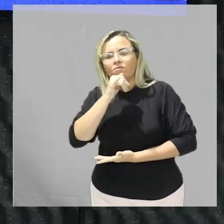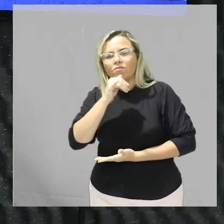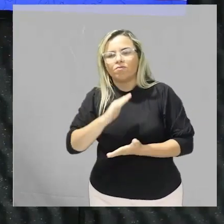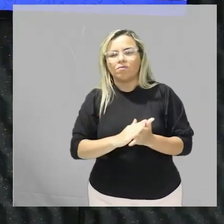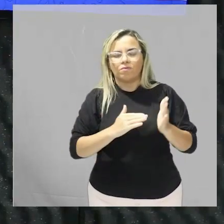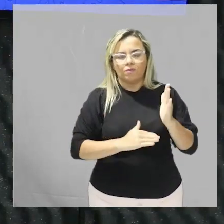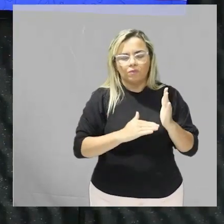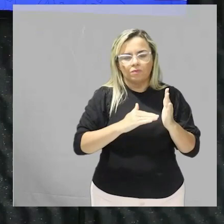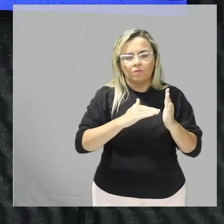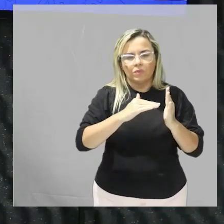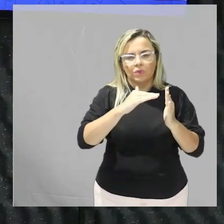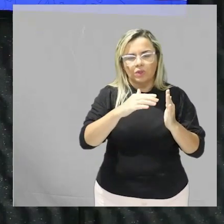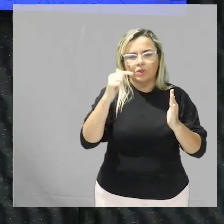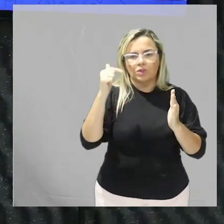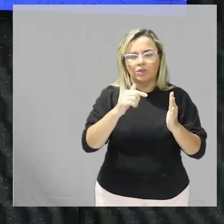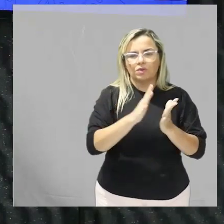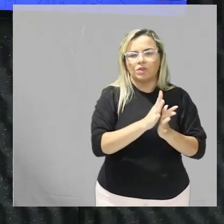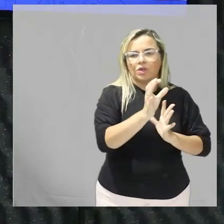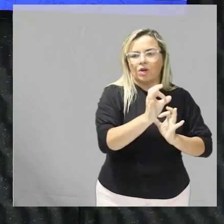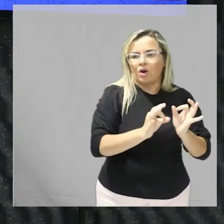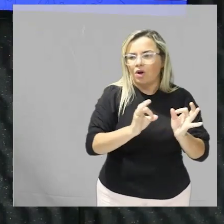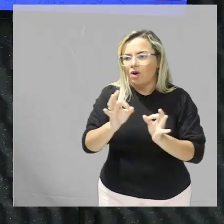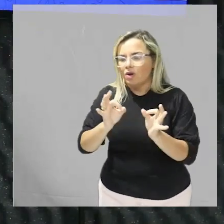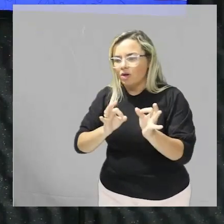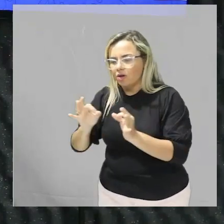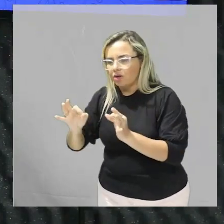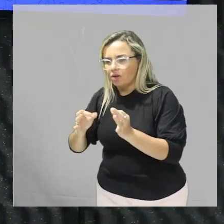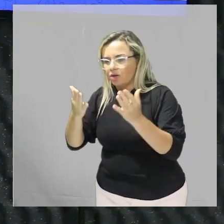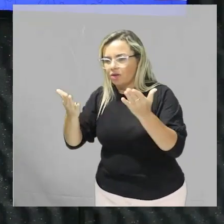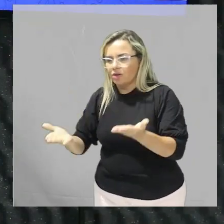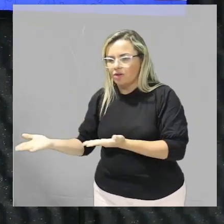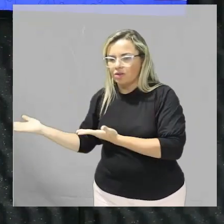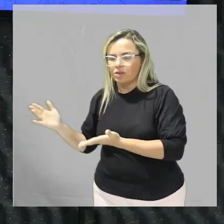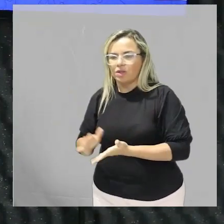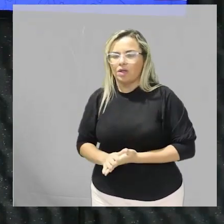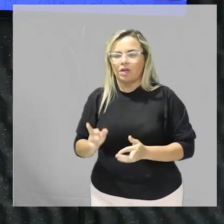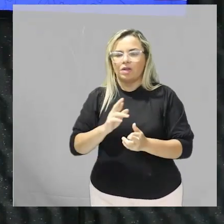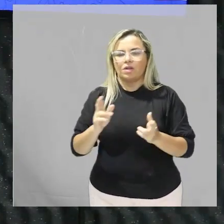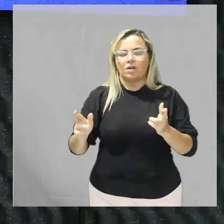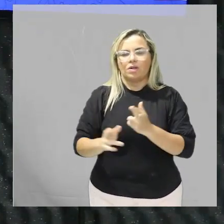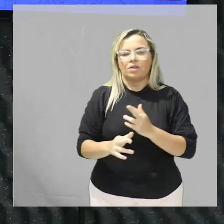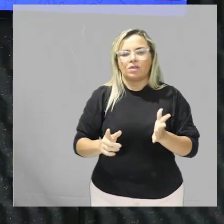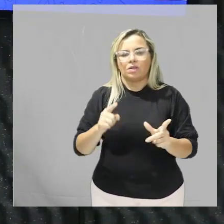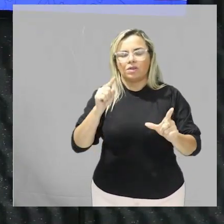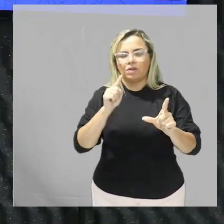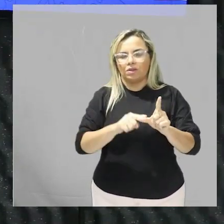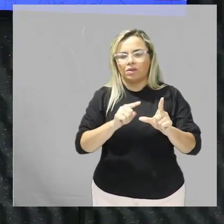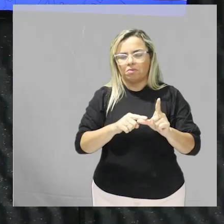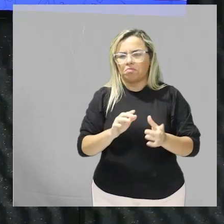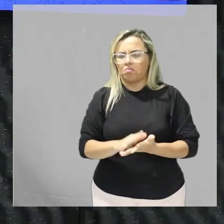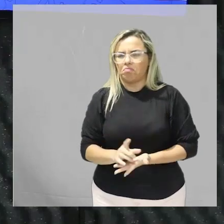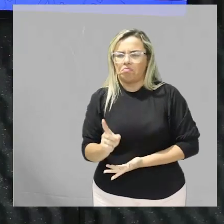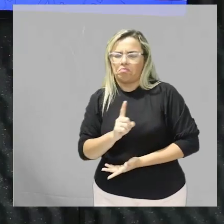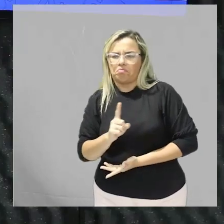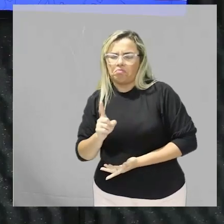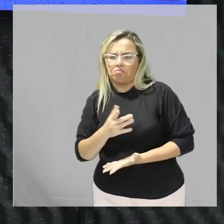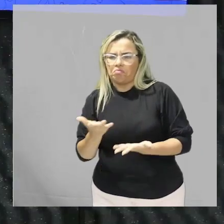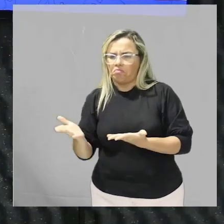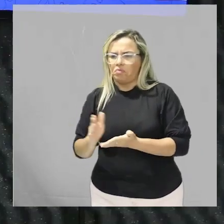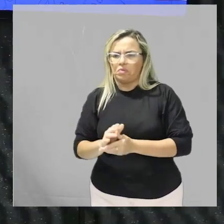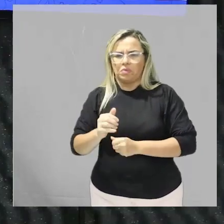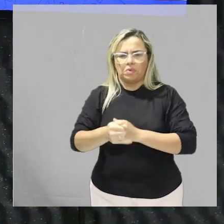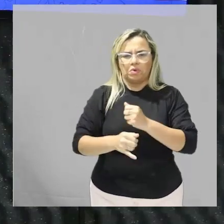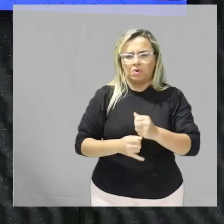que vão se encaixar aqui nessas alternativas, tá? Então, eu não vi que tem aqui, ele não fala de átomo nem